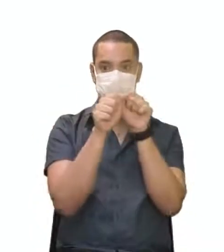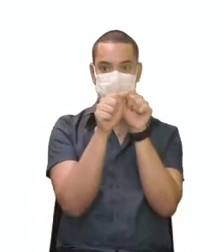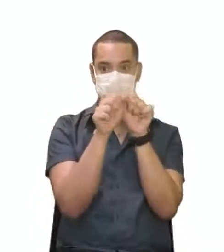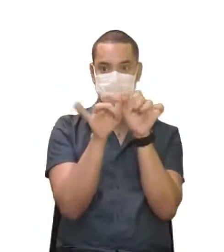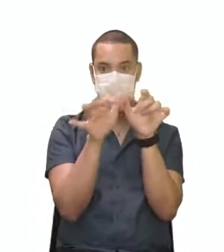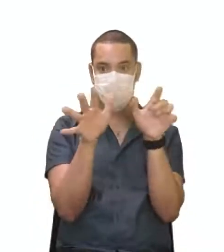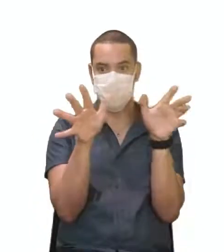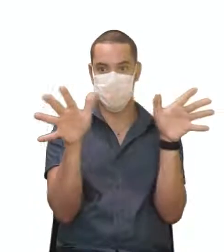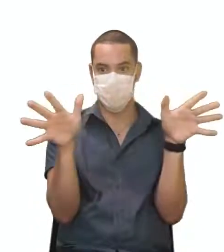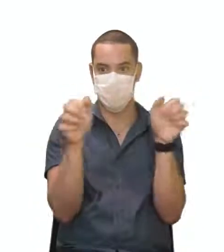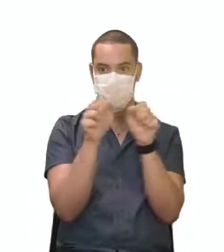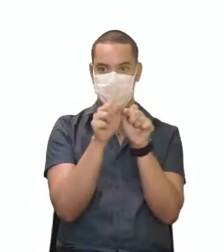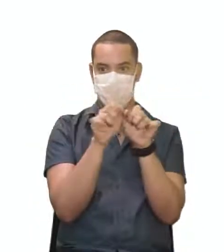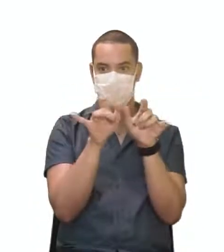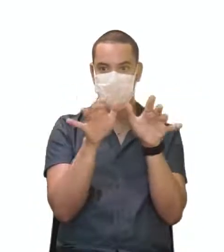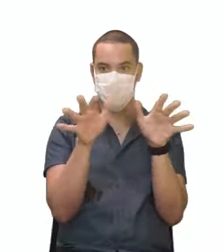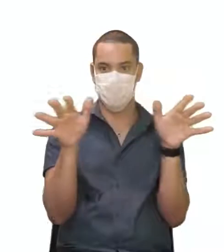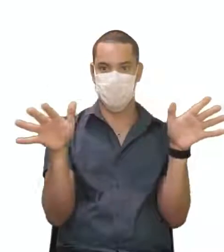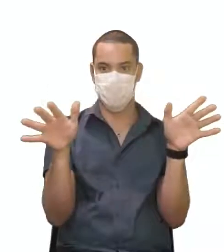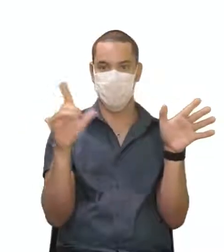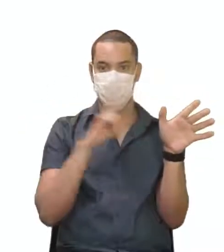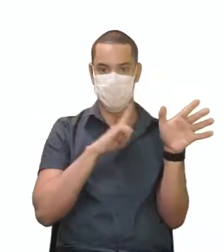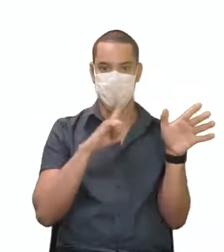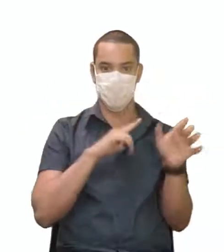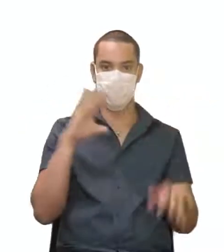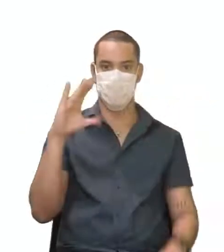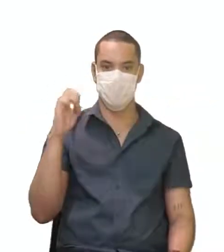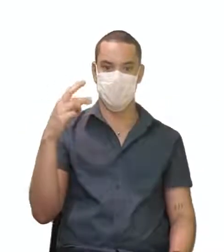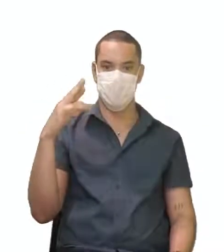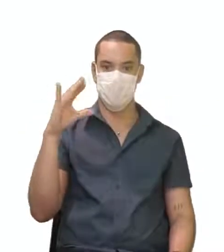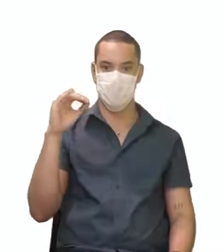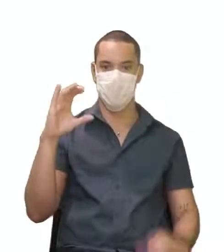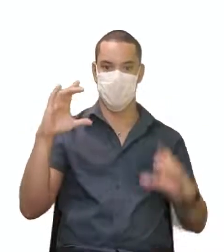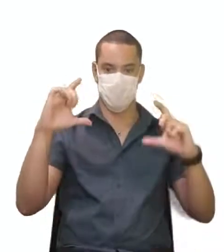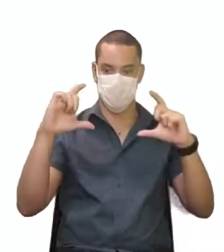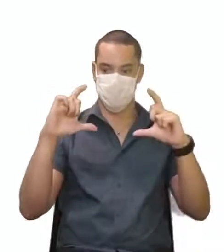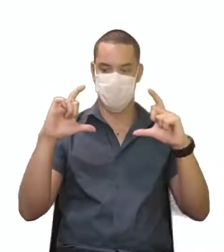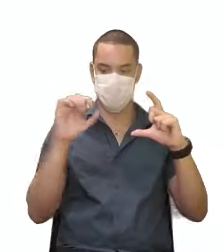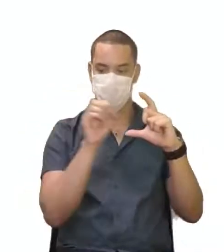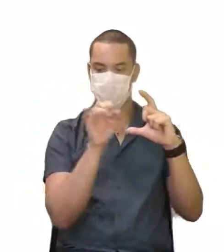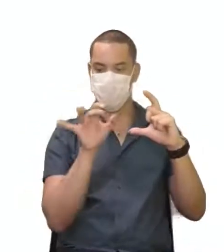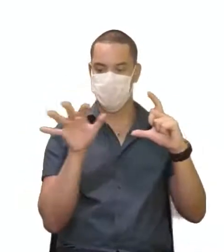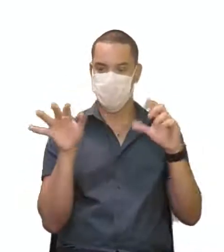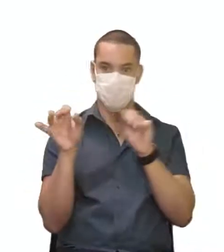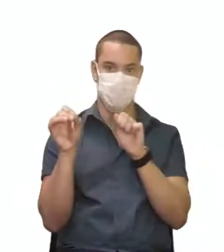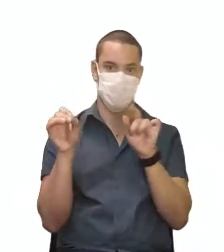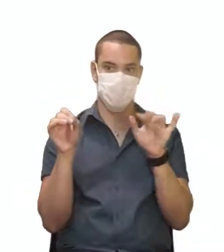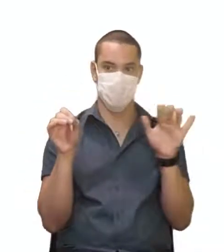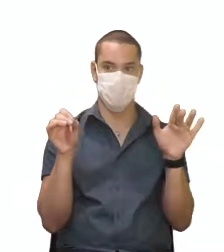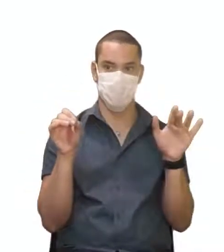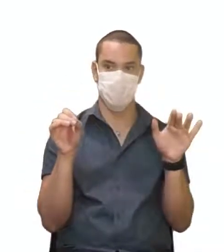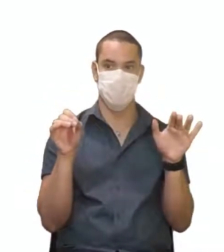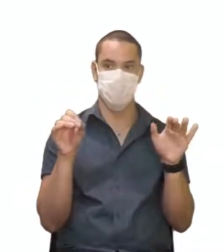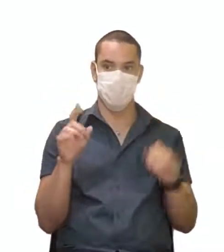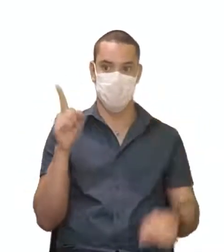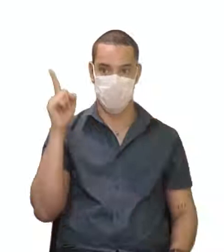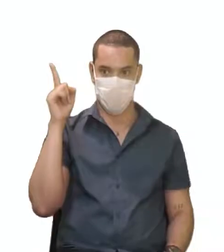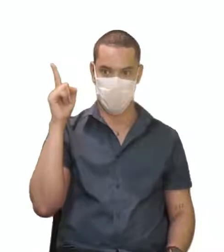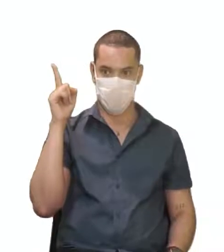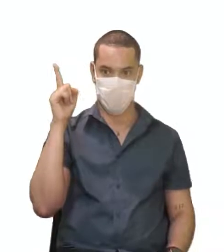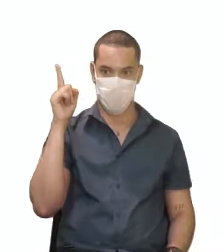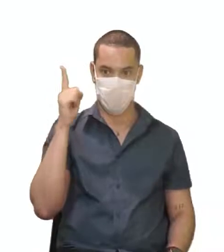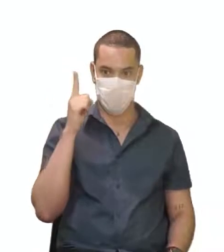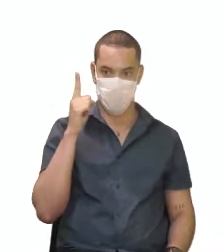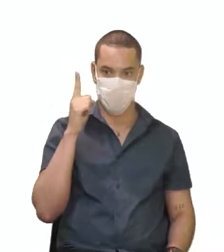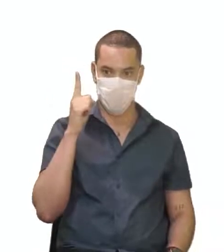aqui um parzinho de centríolos, tá? Eles migram aqui para essa região. Vou colocar aqui maior,